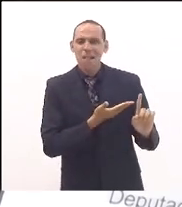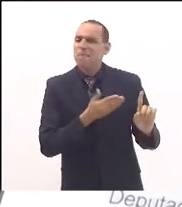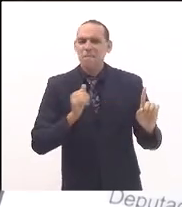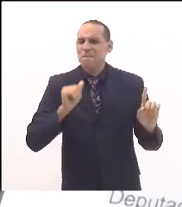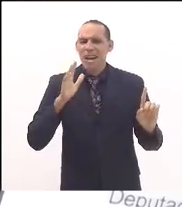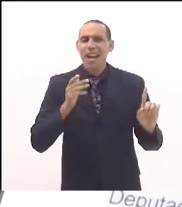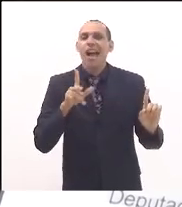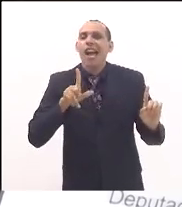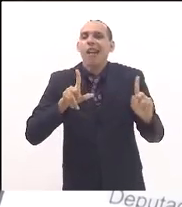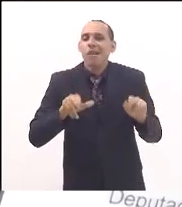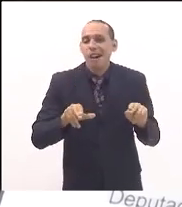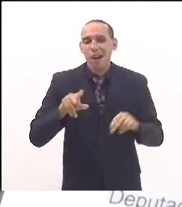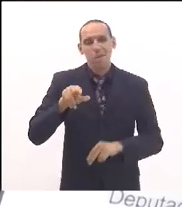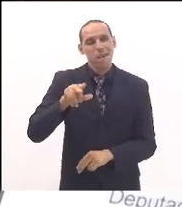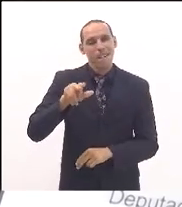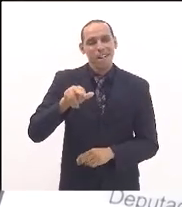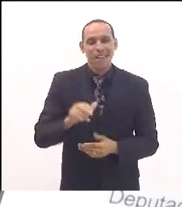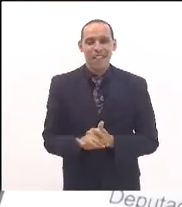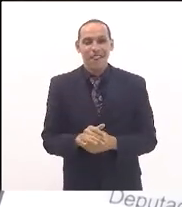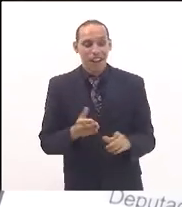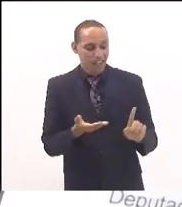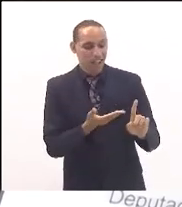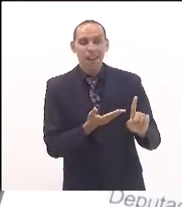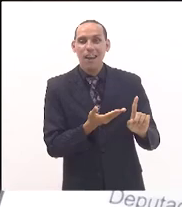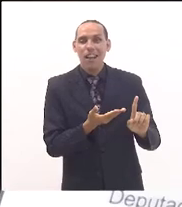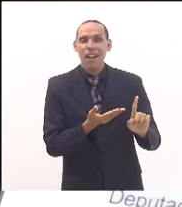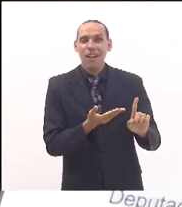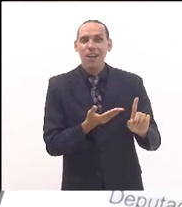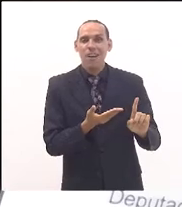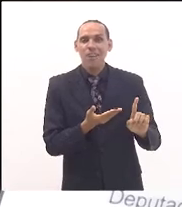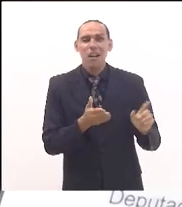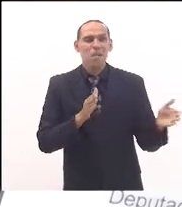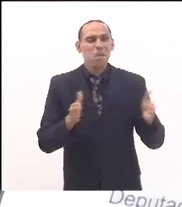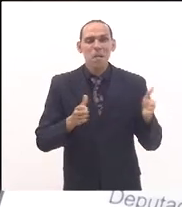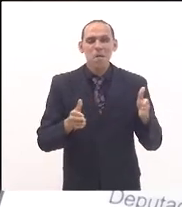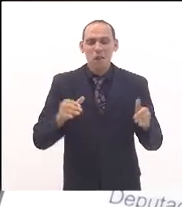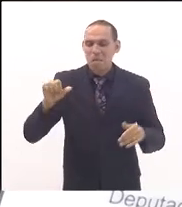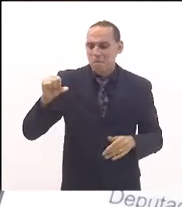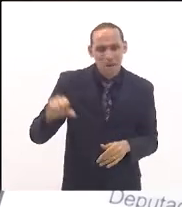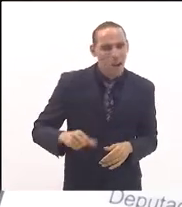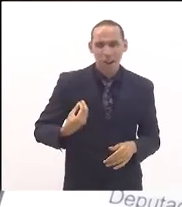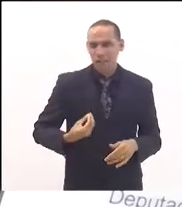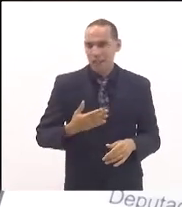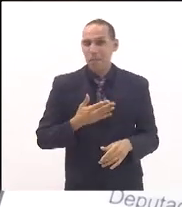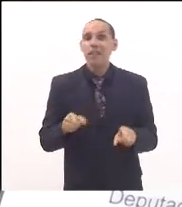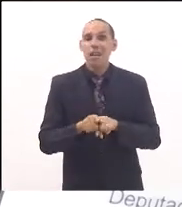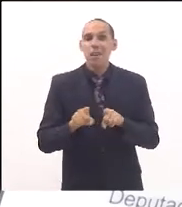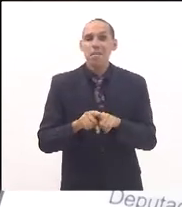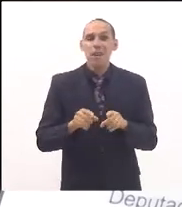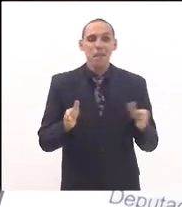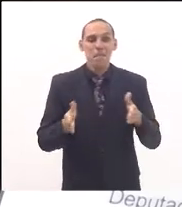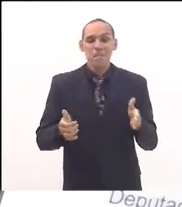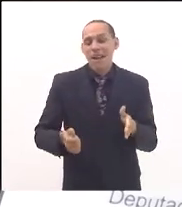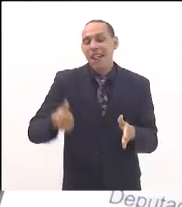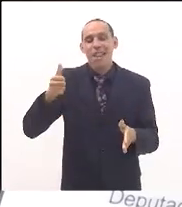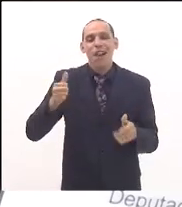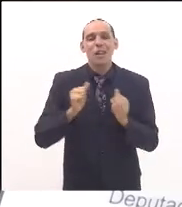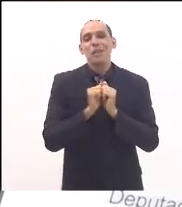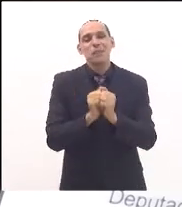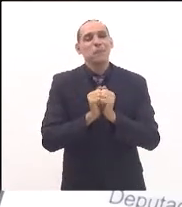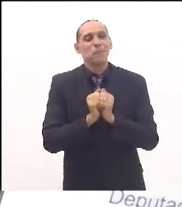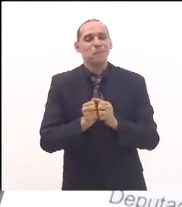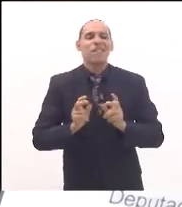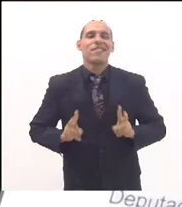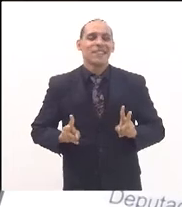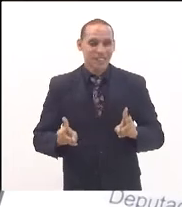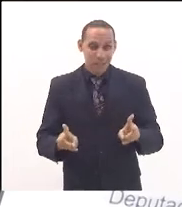amiga é uma irmã ela esteve no pior e no melhor momento da minha vida sempre a meu lado